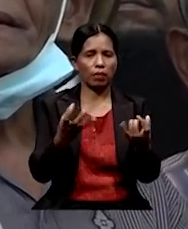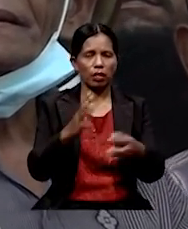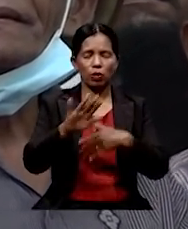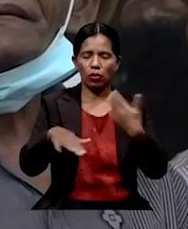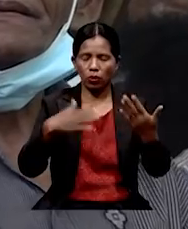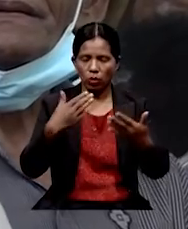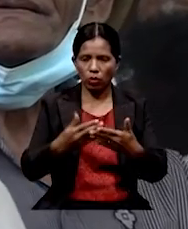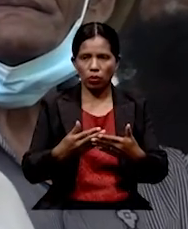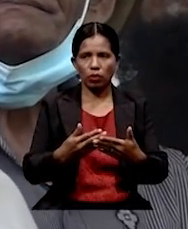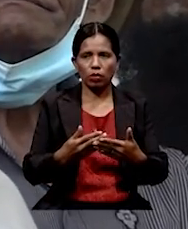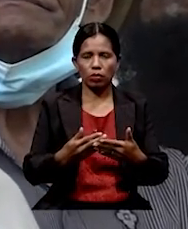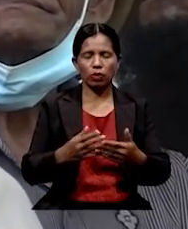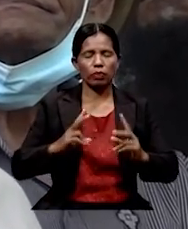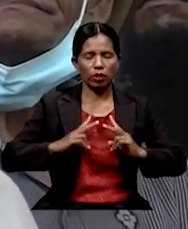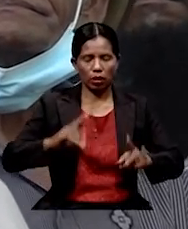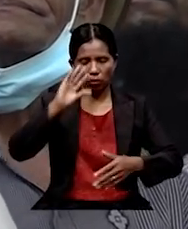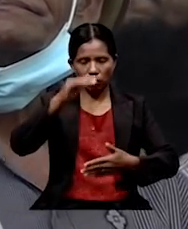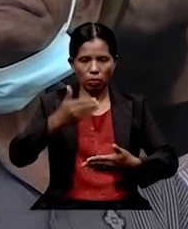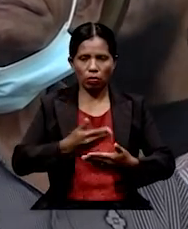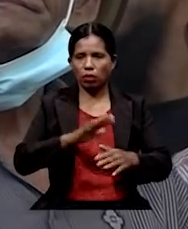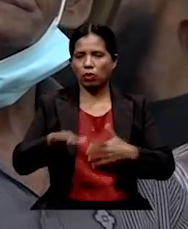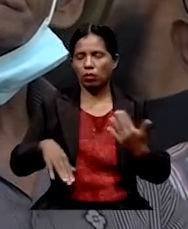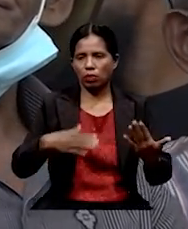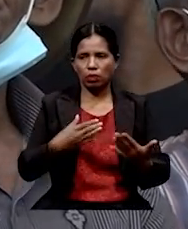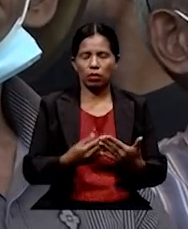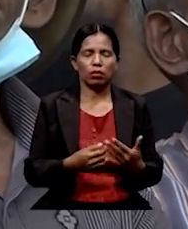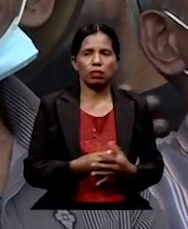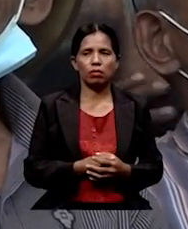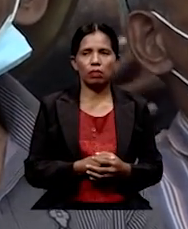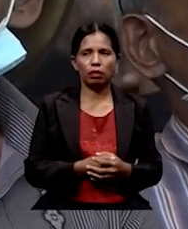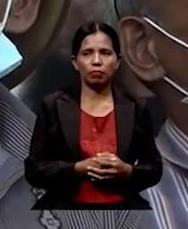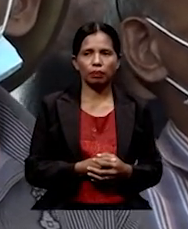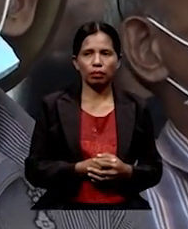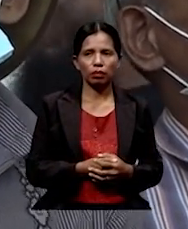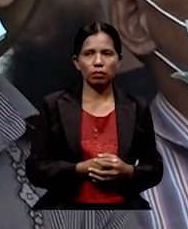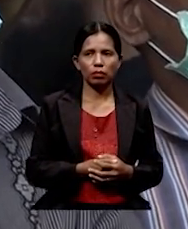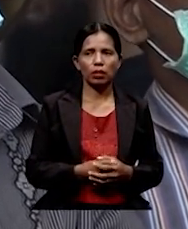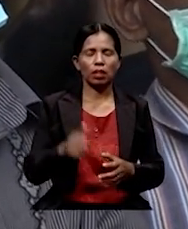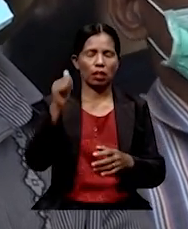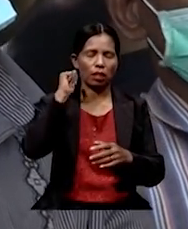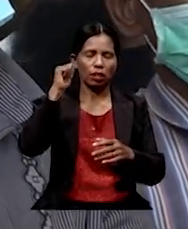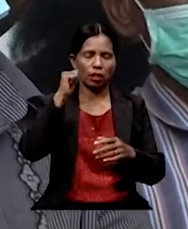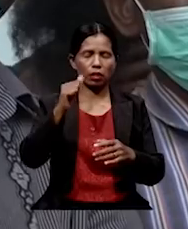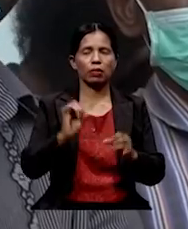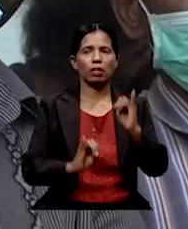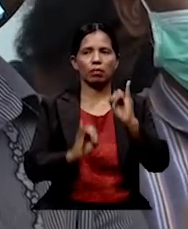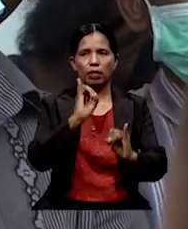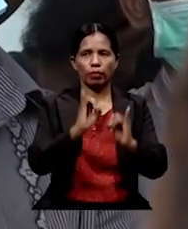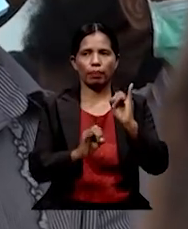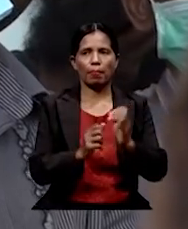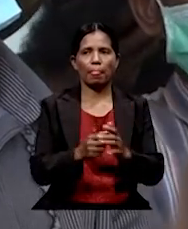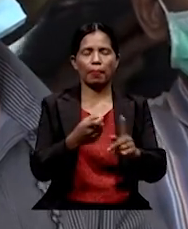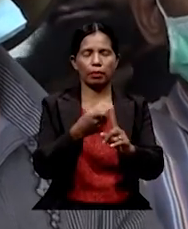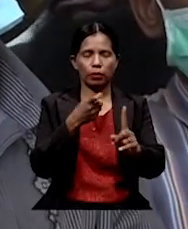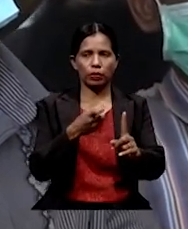está veterano Sirroto, mártir da pátria Sirroto, tanto nini candidato independente, né? Lebe que mais